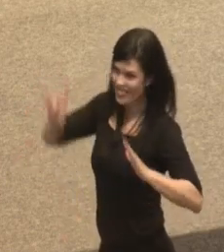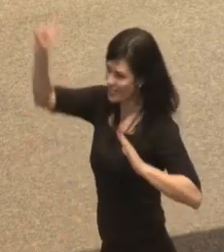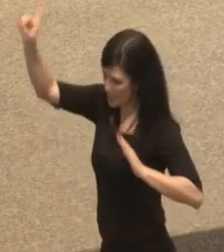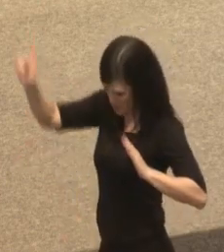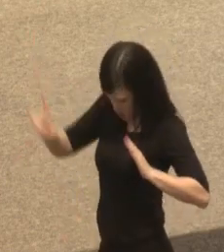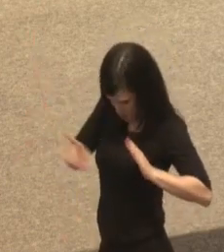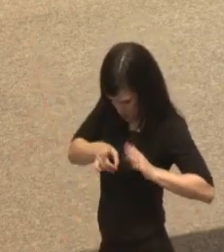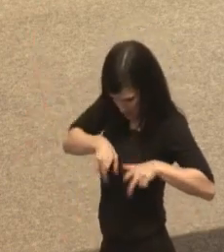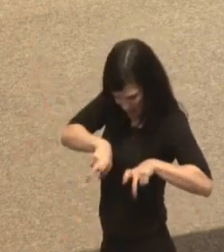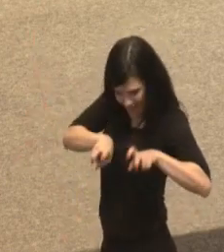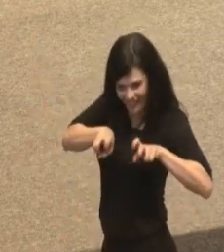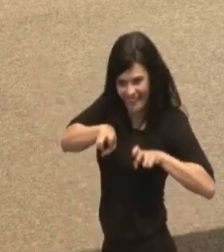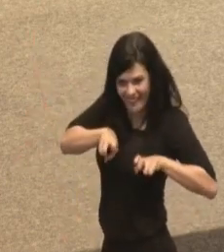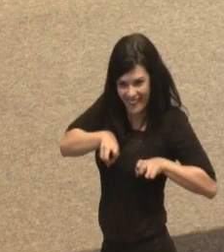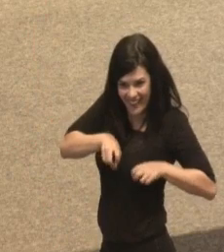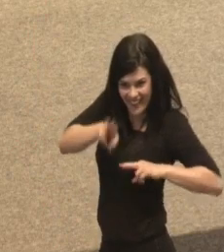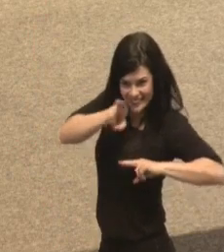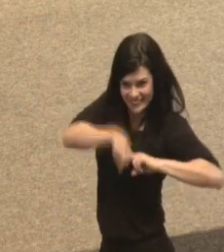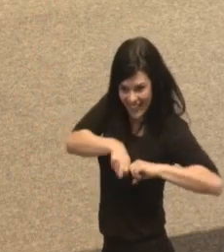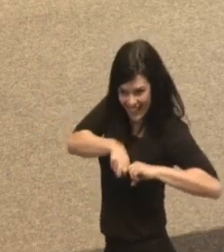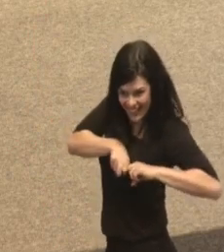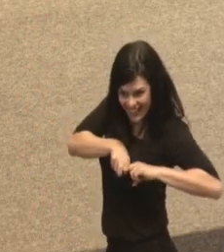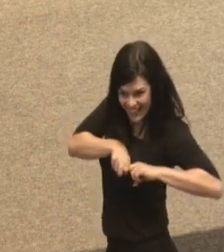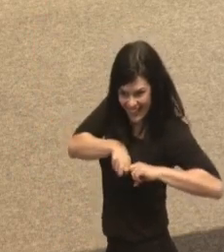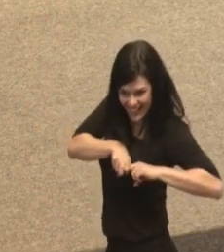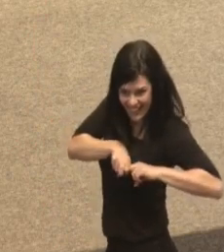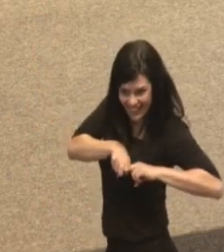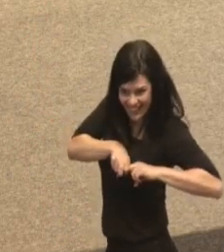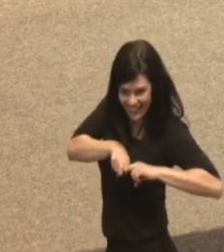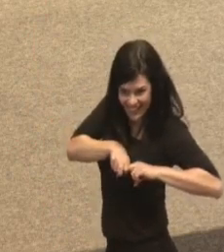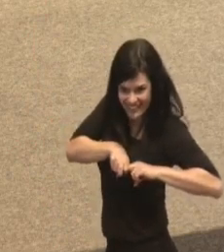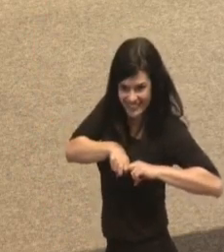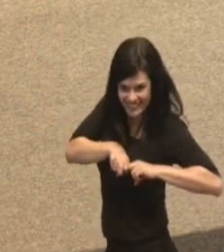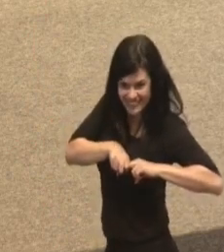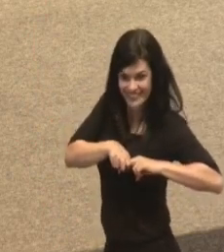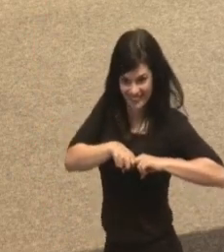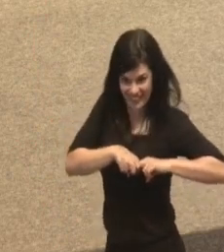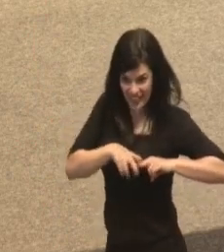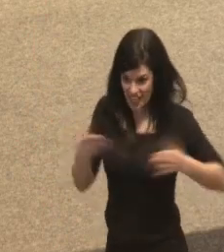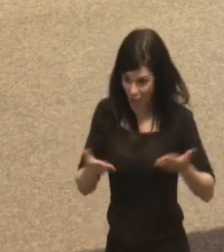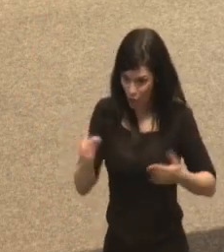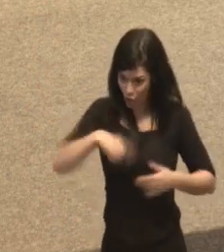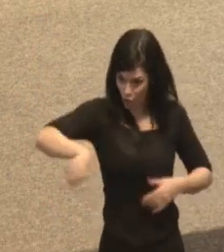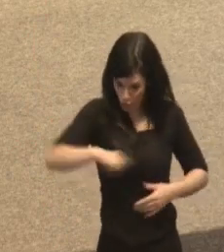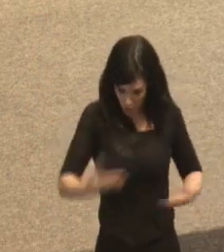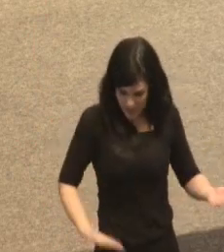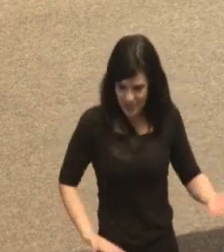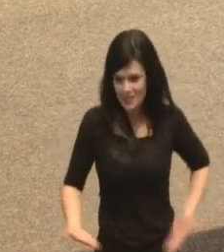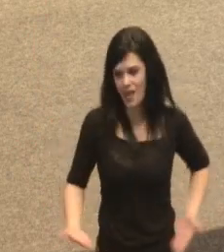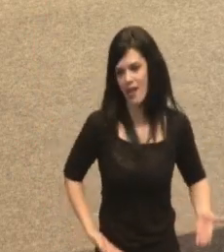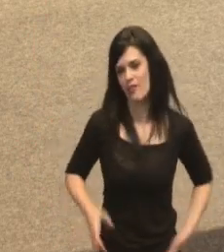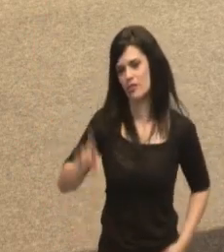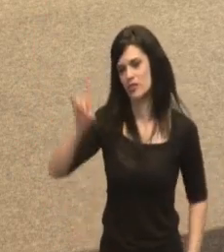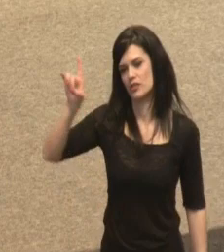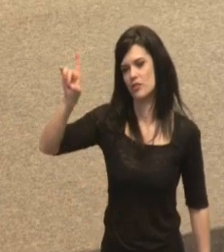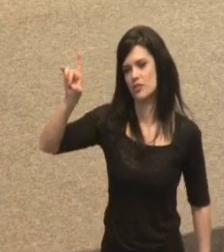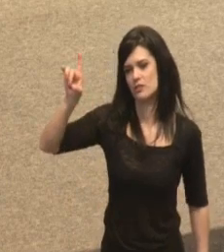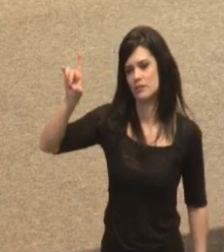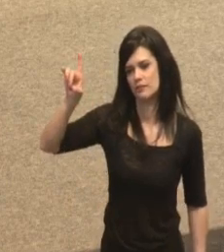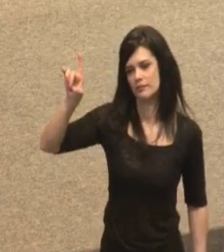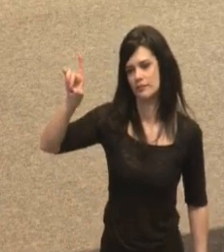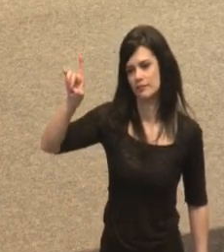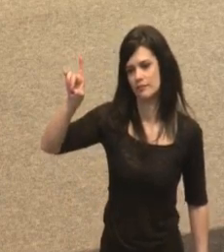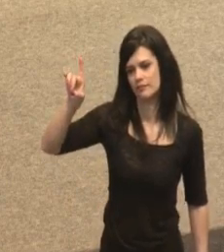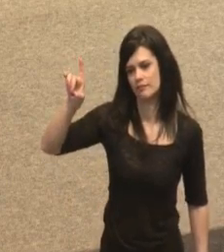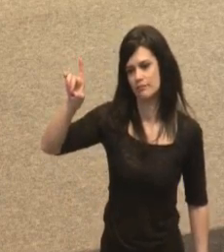da nossa vida, e nós nos tornamos servos, e Ele então assume totalmente a nossa vida. Nós entregamos a